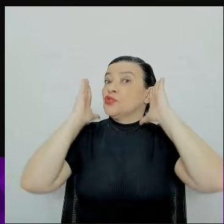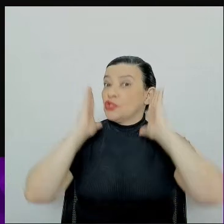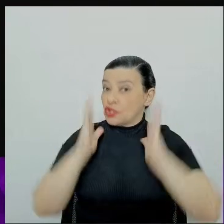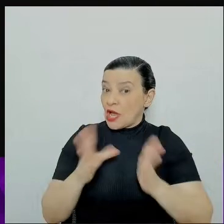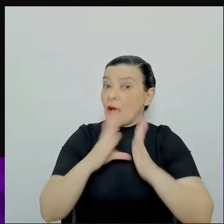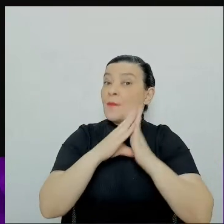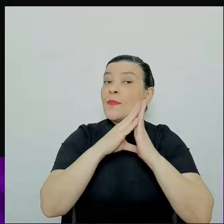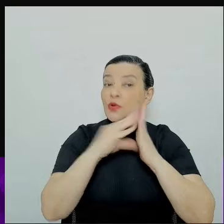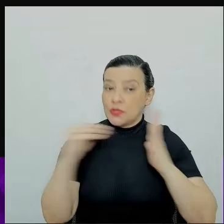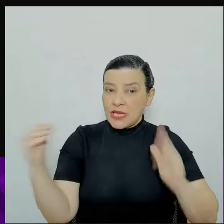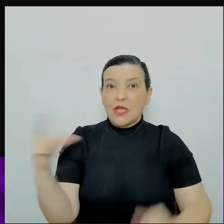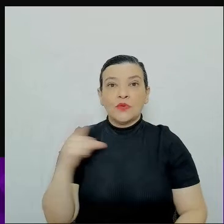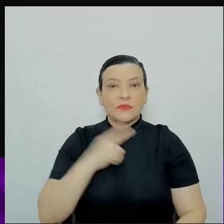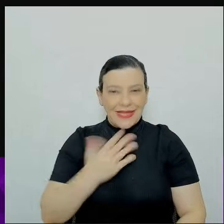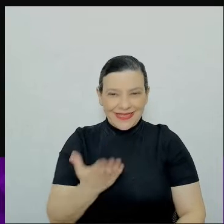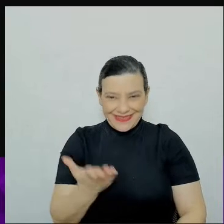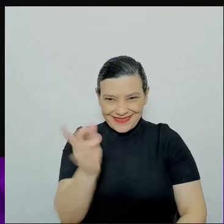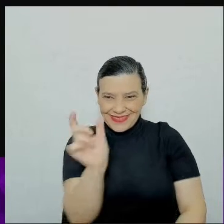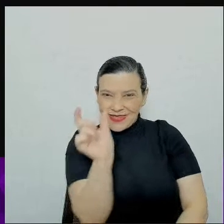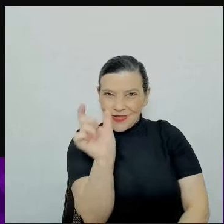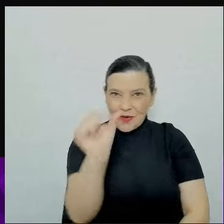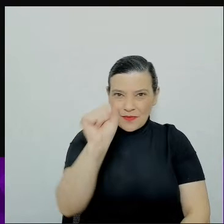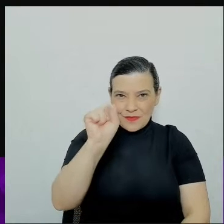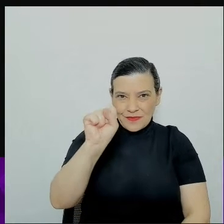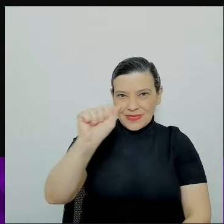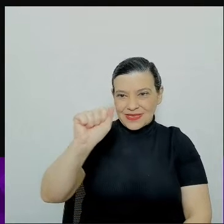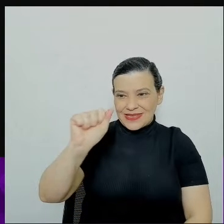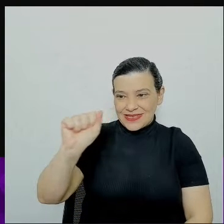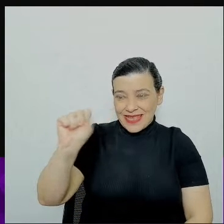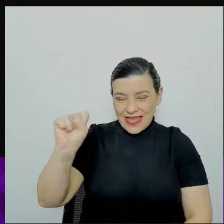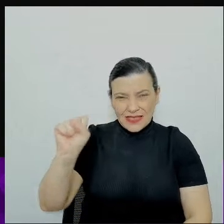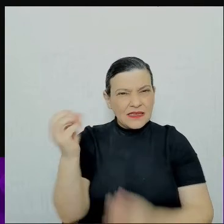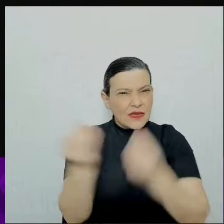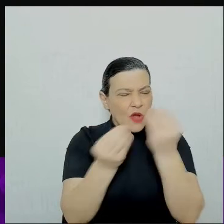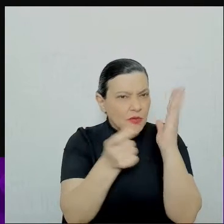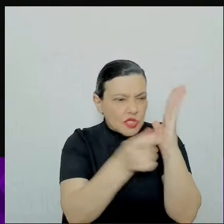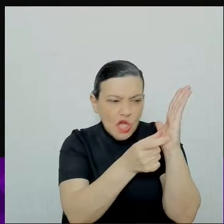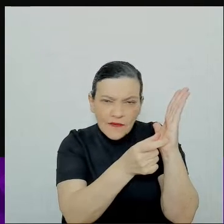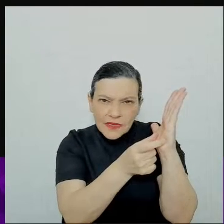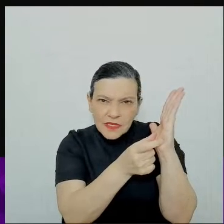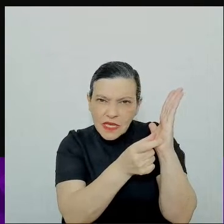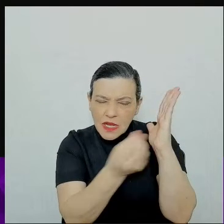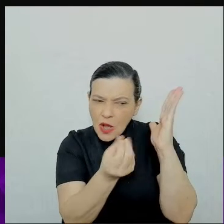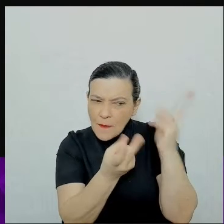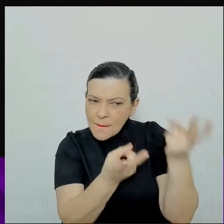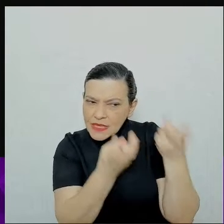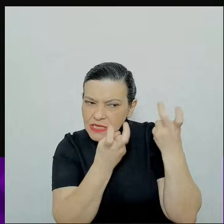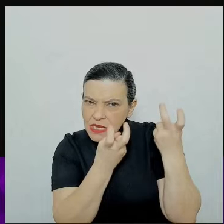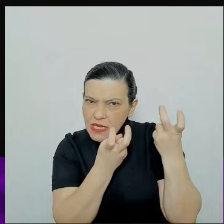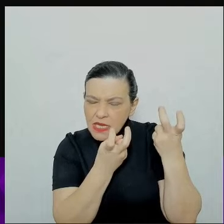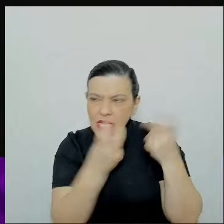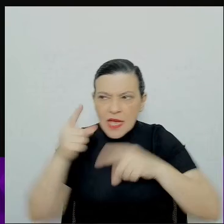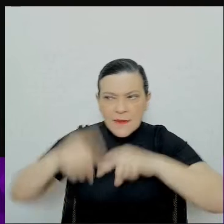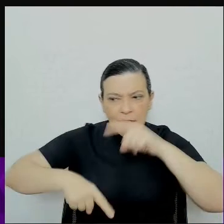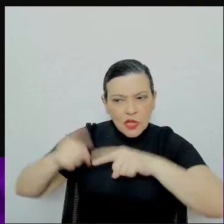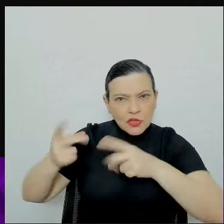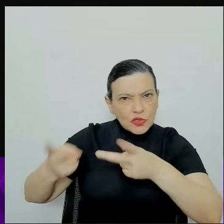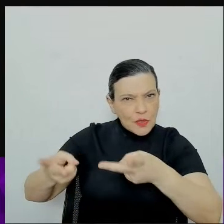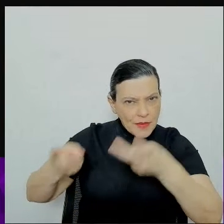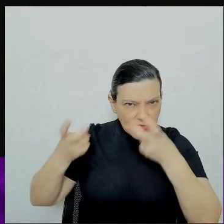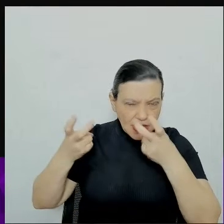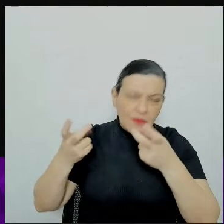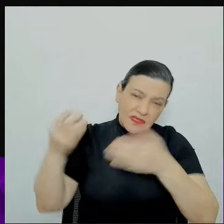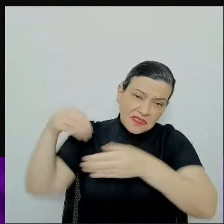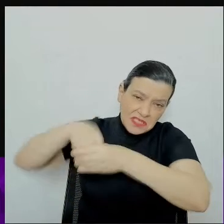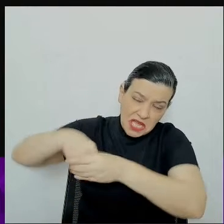então, cara, o que é? Cara, como que a gente consegue olhar para um software, como que a gente consegue olhar para um produto, que dentro tem um software também,